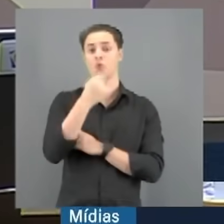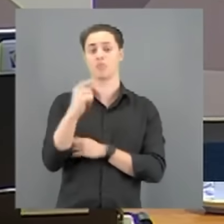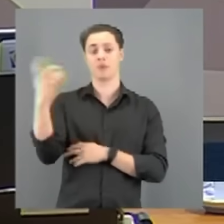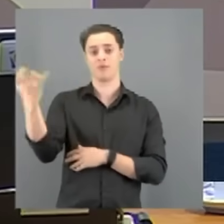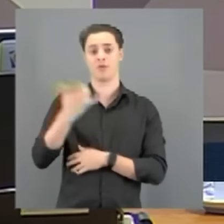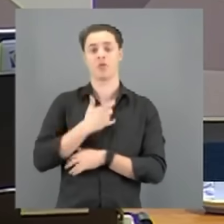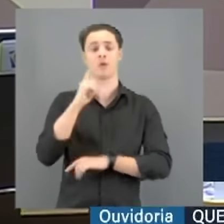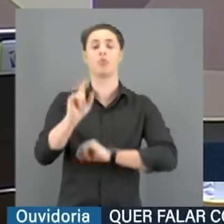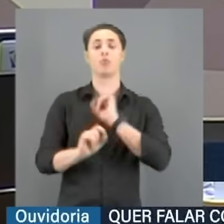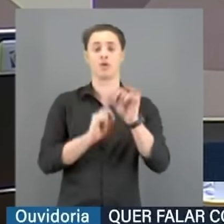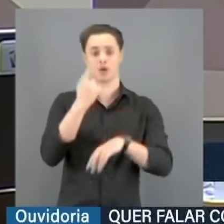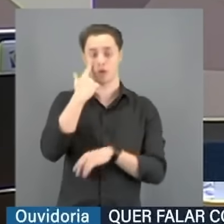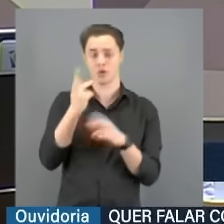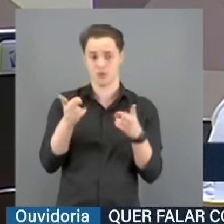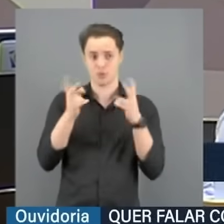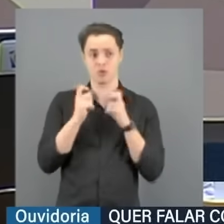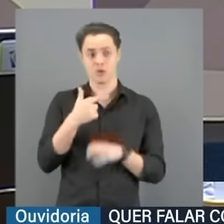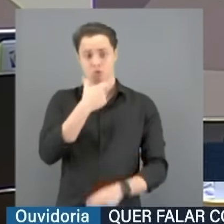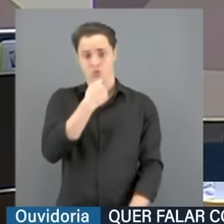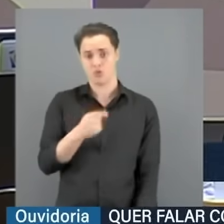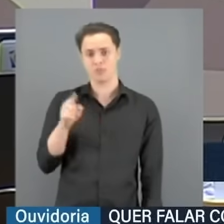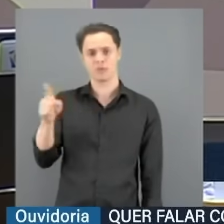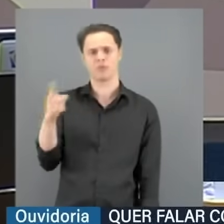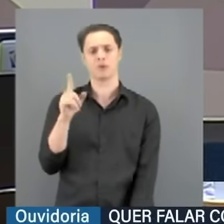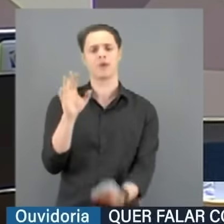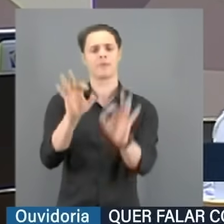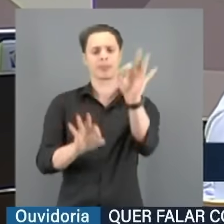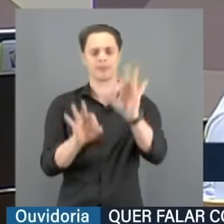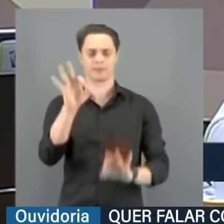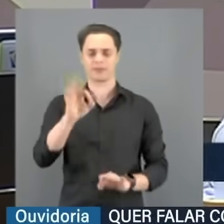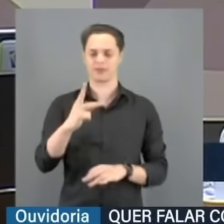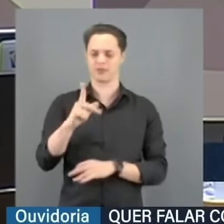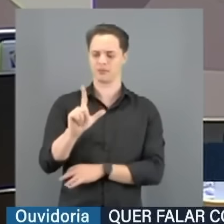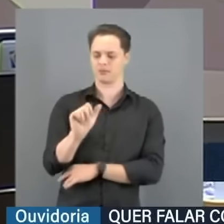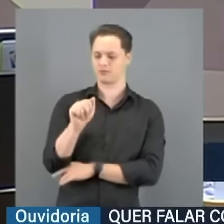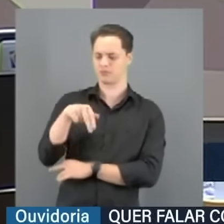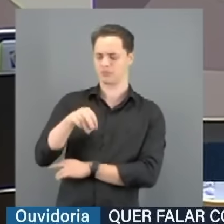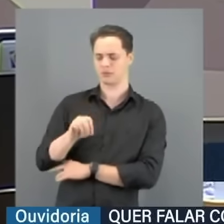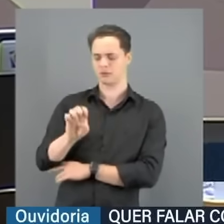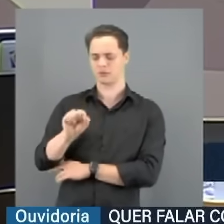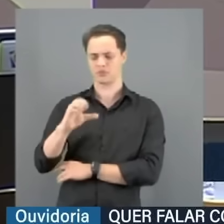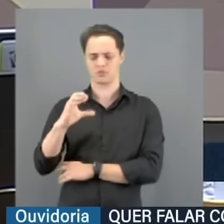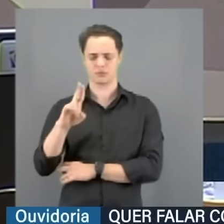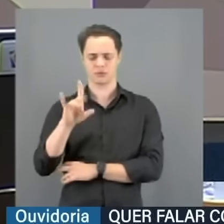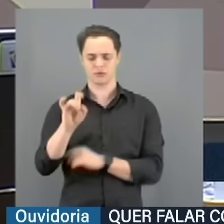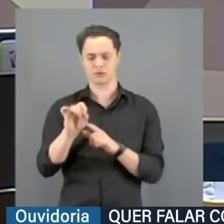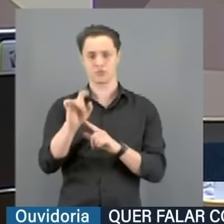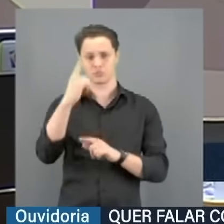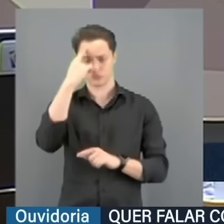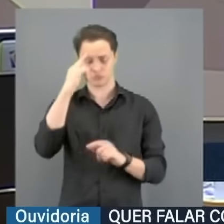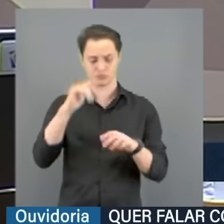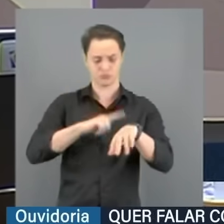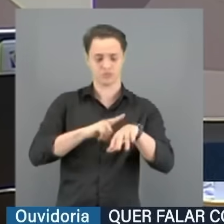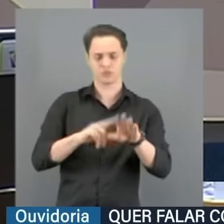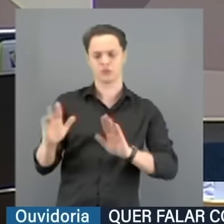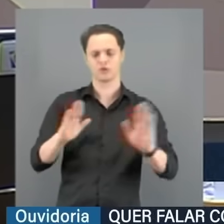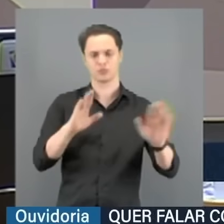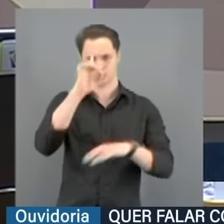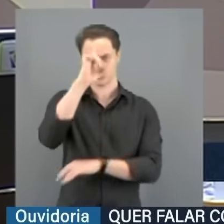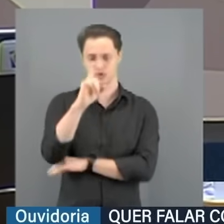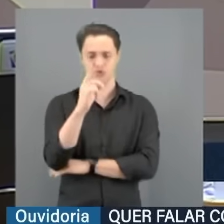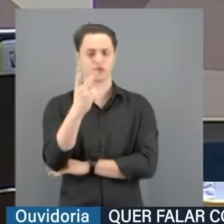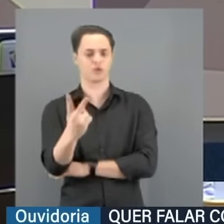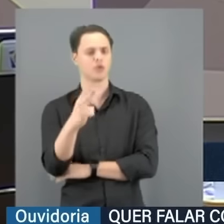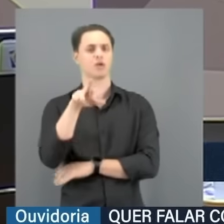que foi, olha só. General, o plano escudo do Planalto, que estava ativado desde o dia 2, não era